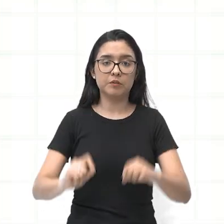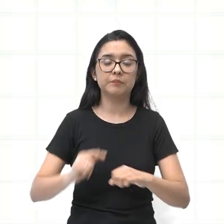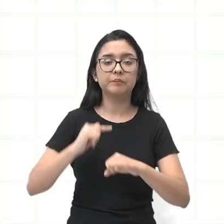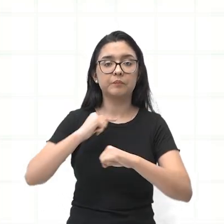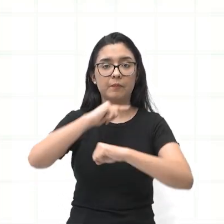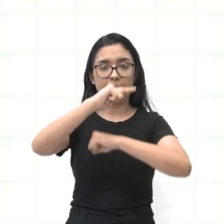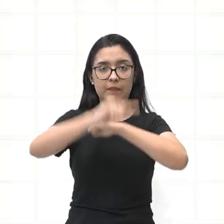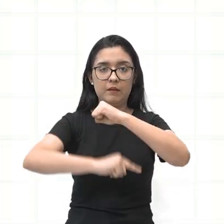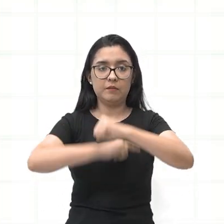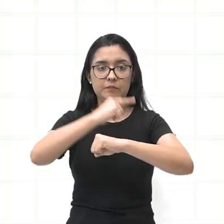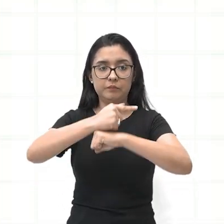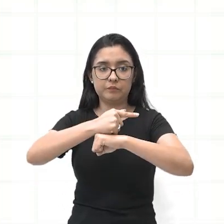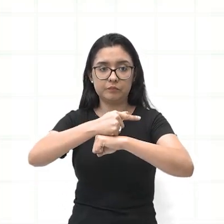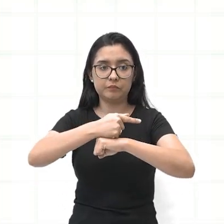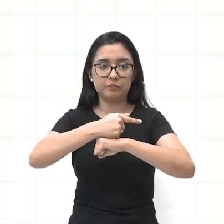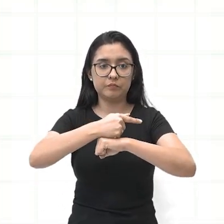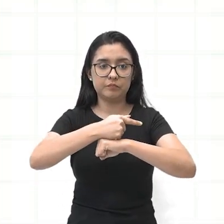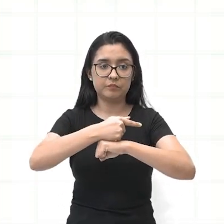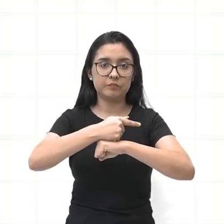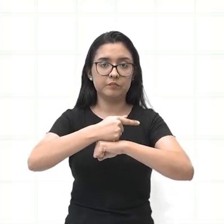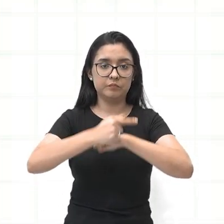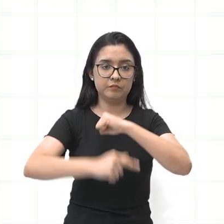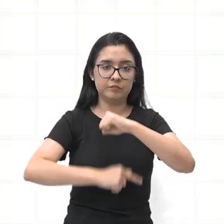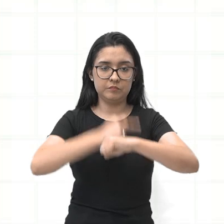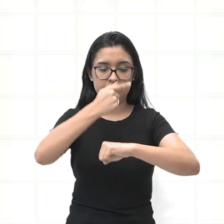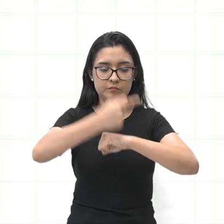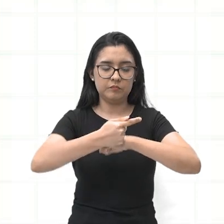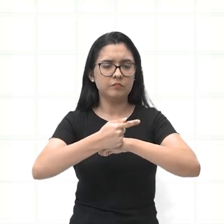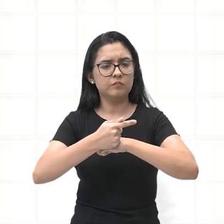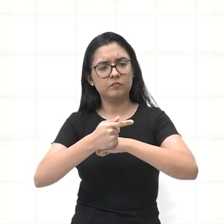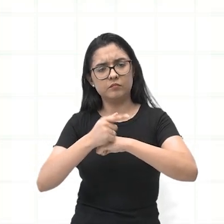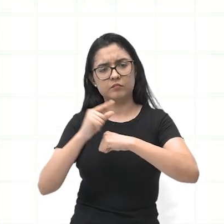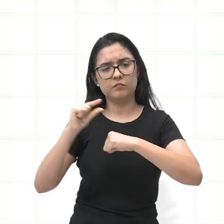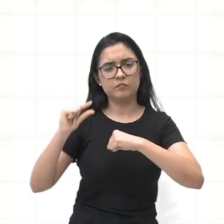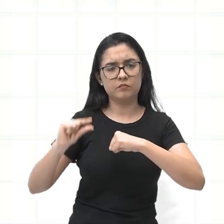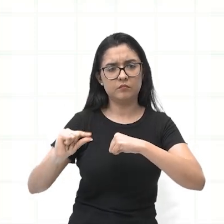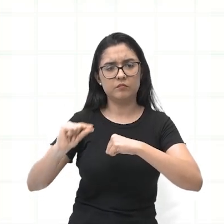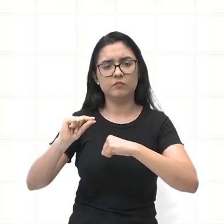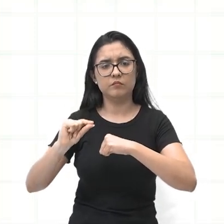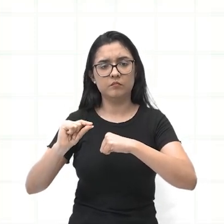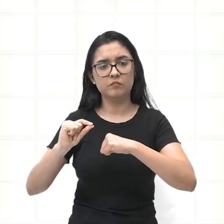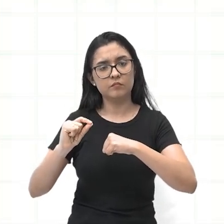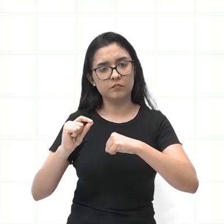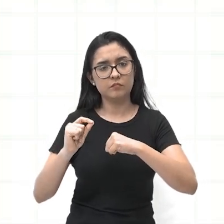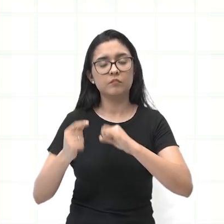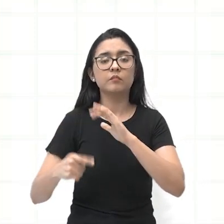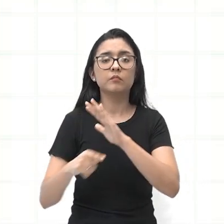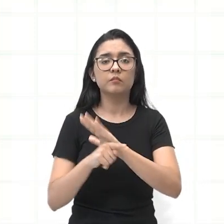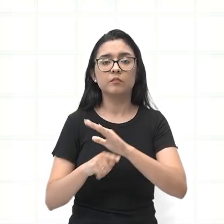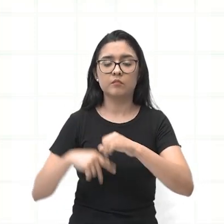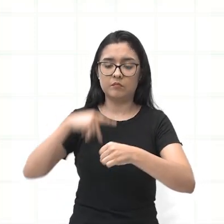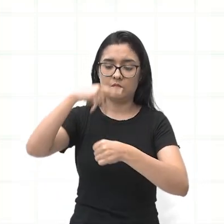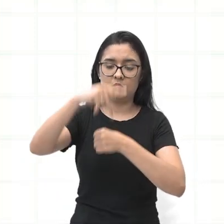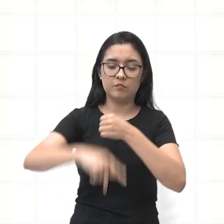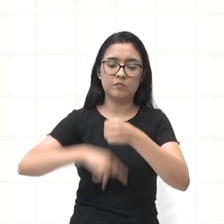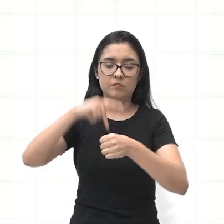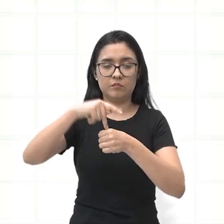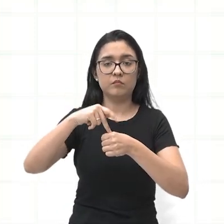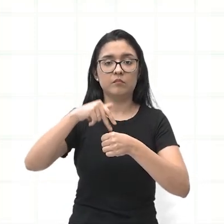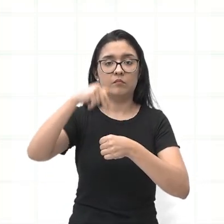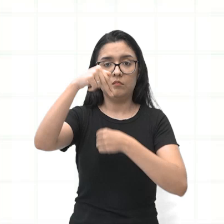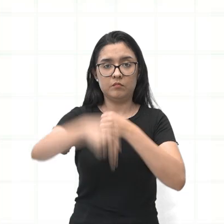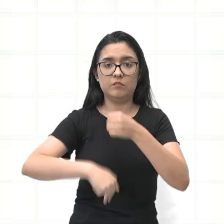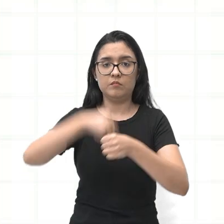átomo é a partícula constituinte da matéria, né, formada por prótons,